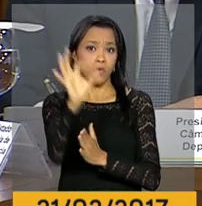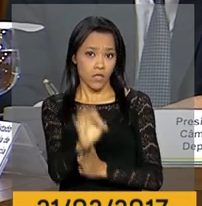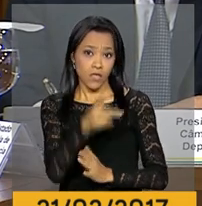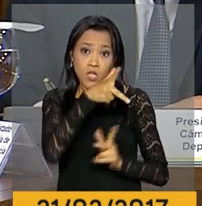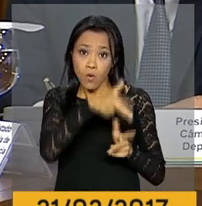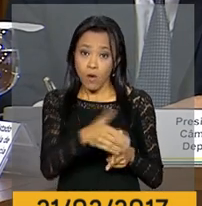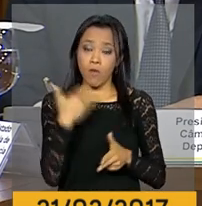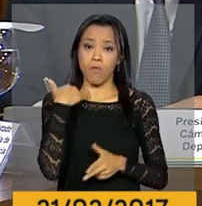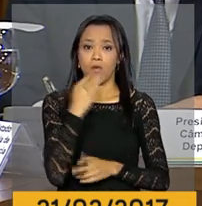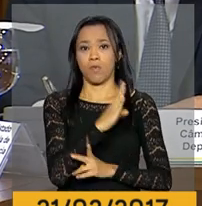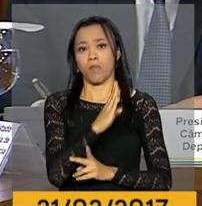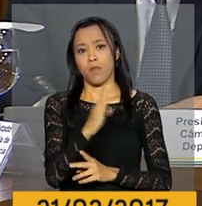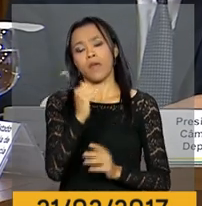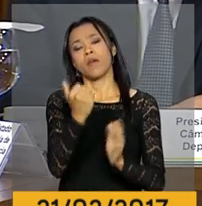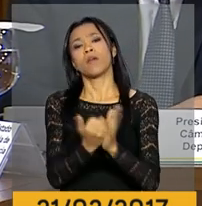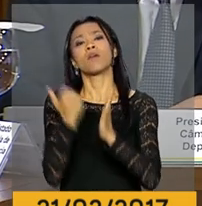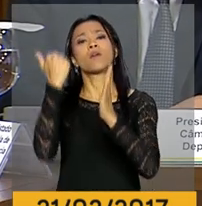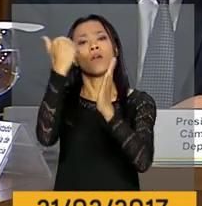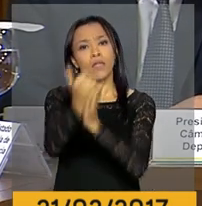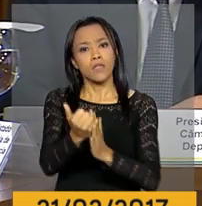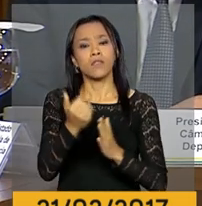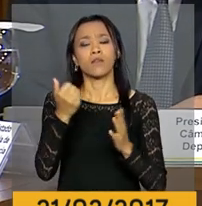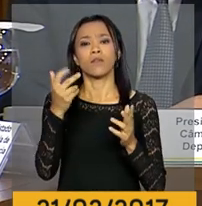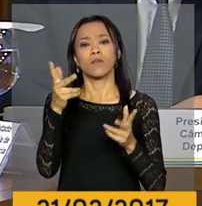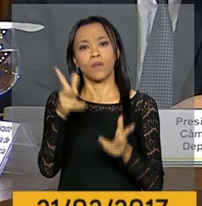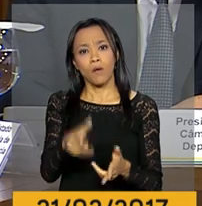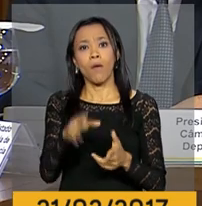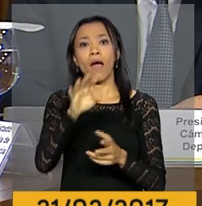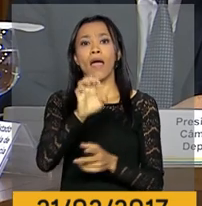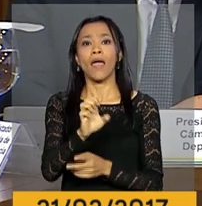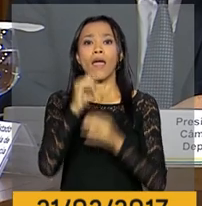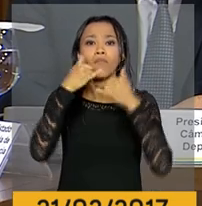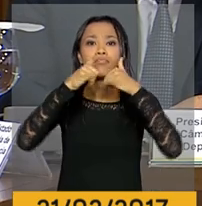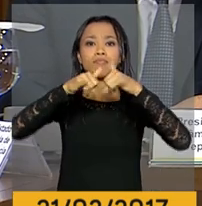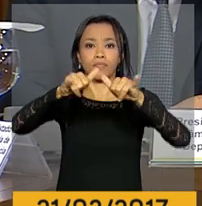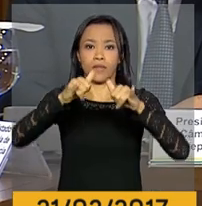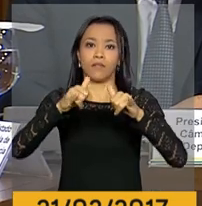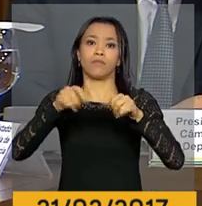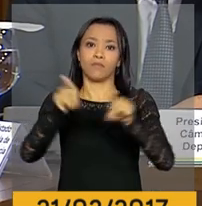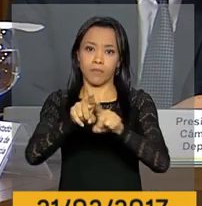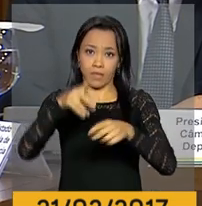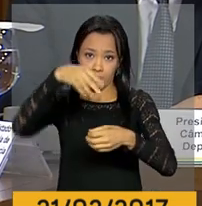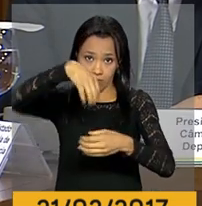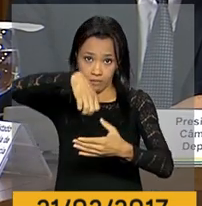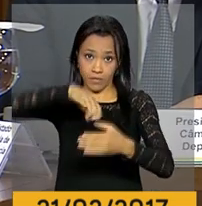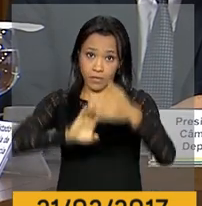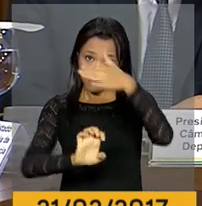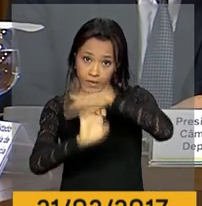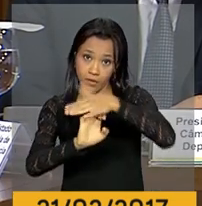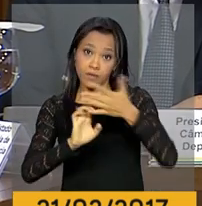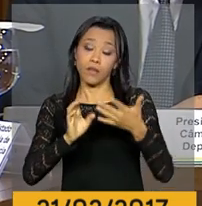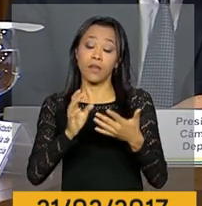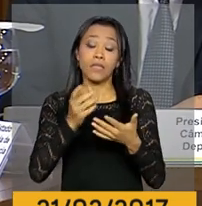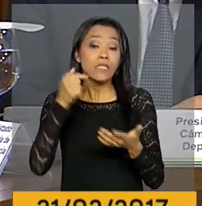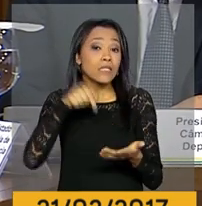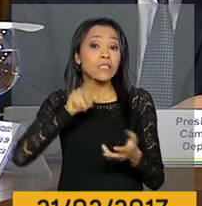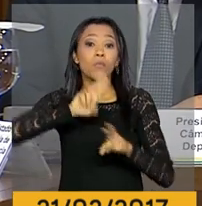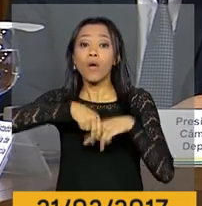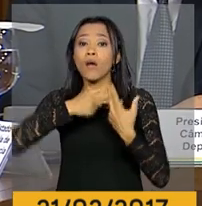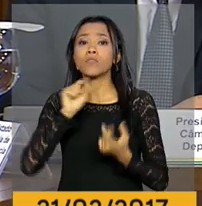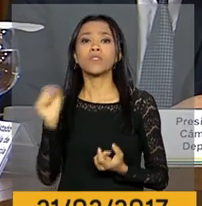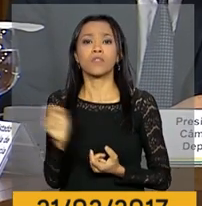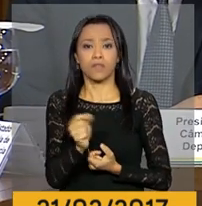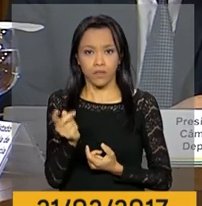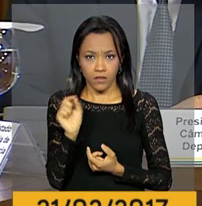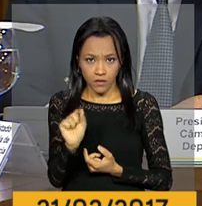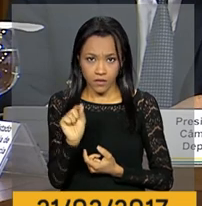98% como cresceu o valor de mercado da Eletrobras em praticamente mais de 200% tudo isso fruto do quê da